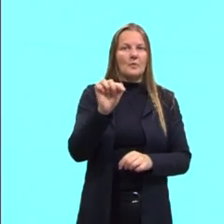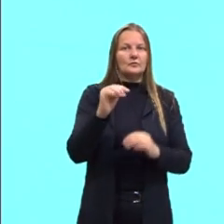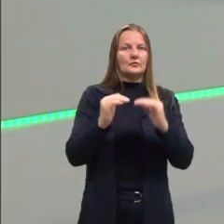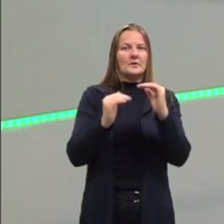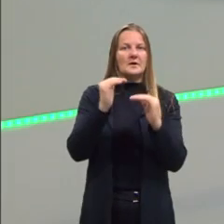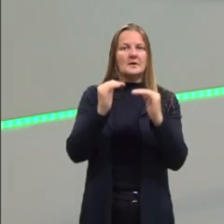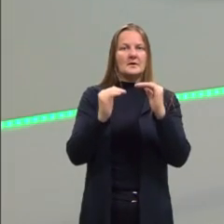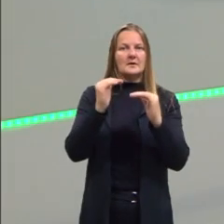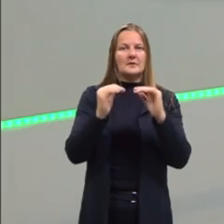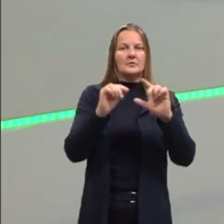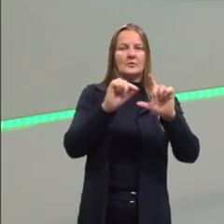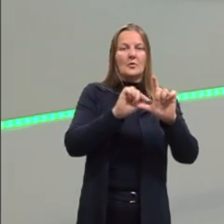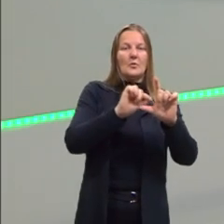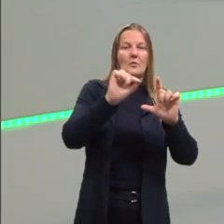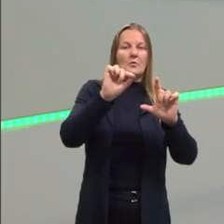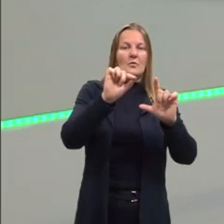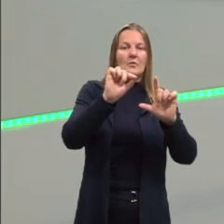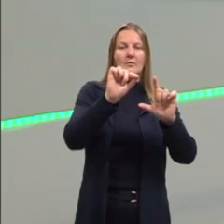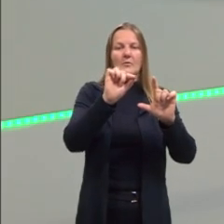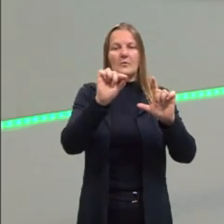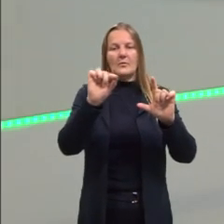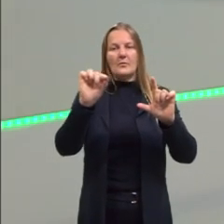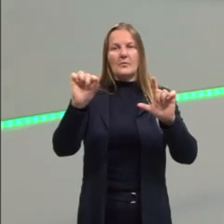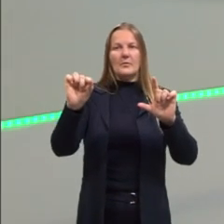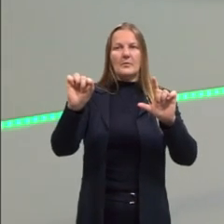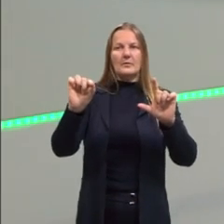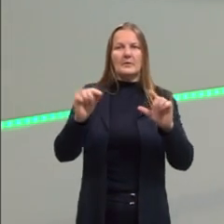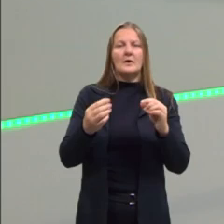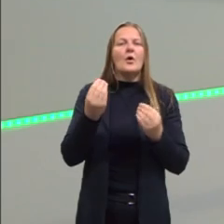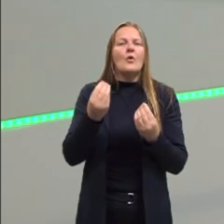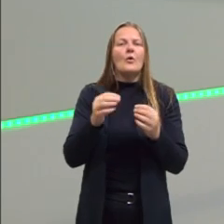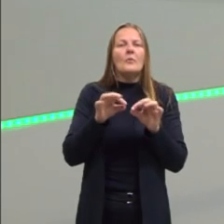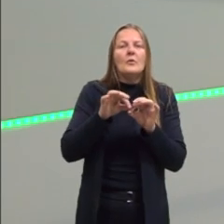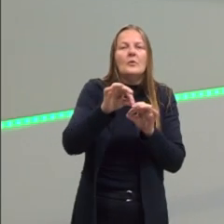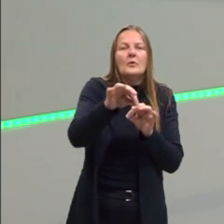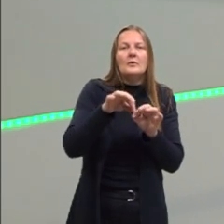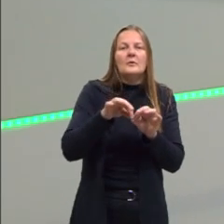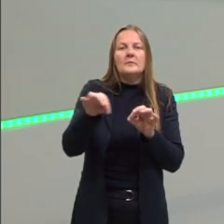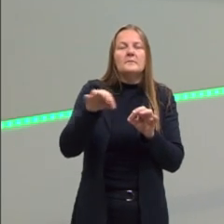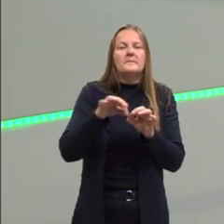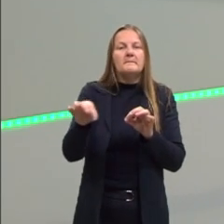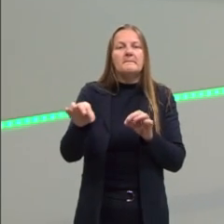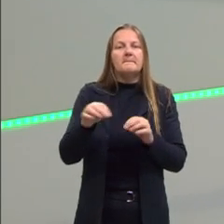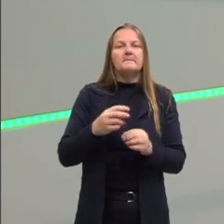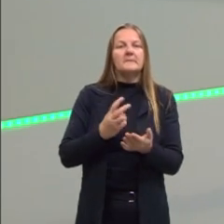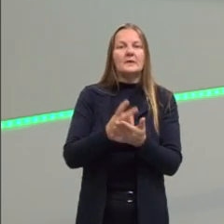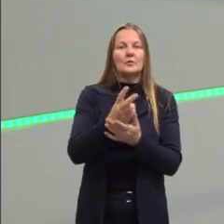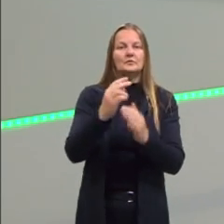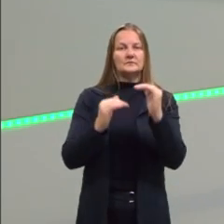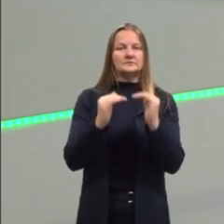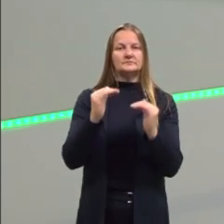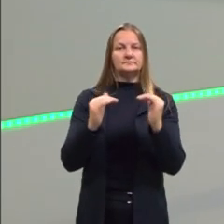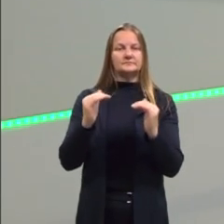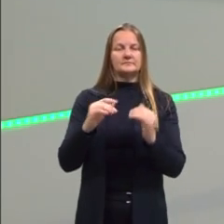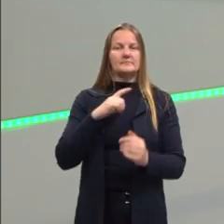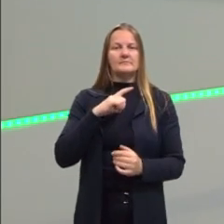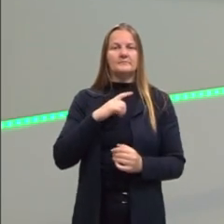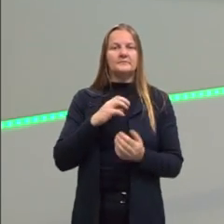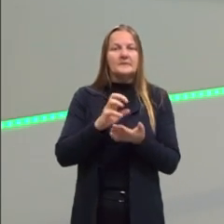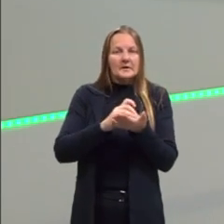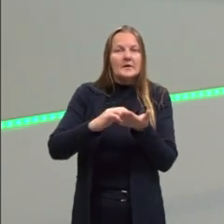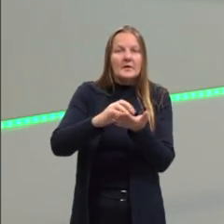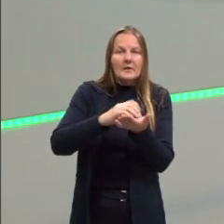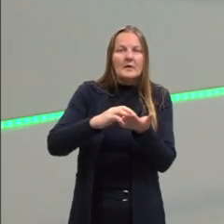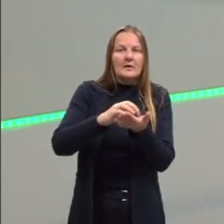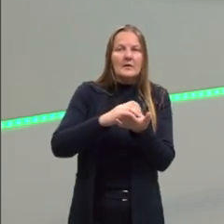para gente conseguir meio-dia o equilíbrio químico existe o cálculo da constante de equilíbrio tá E também